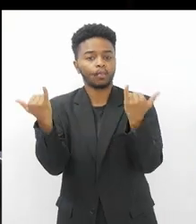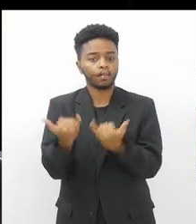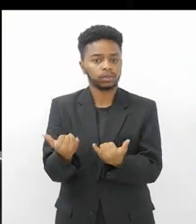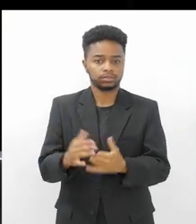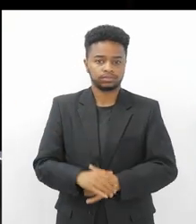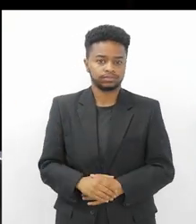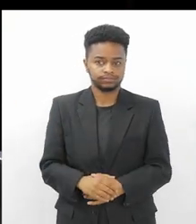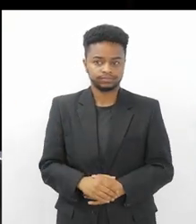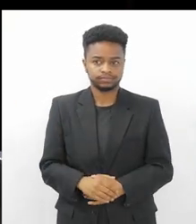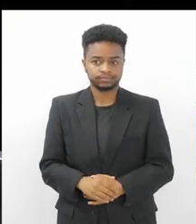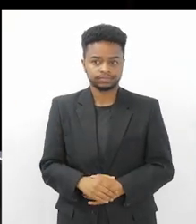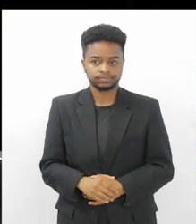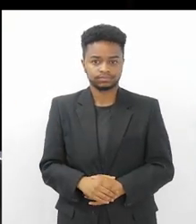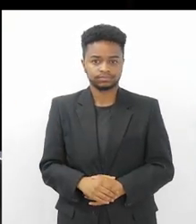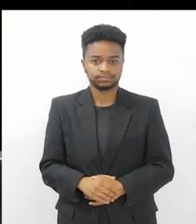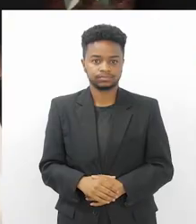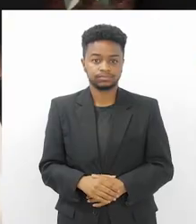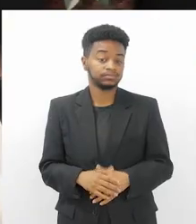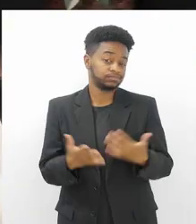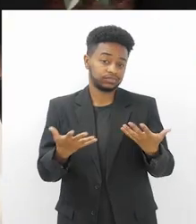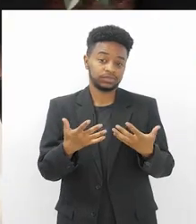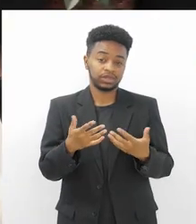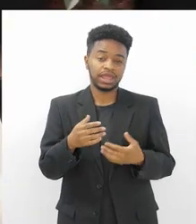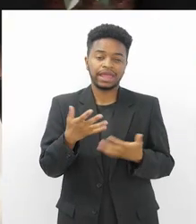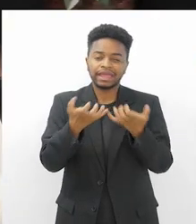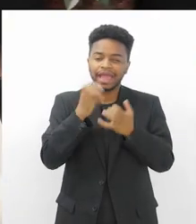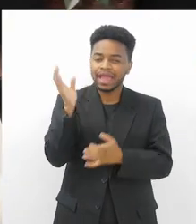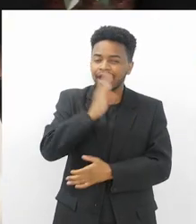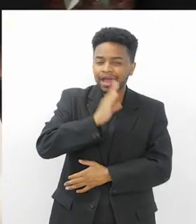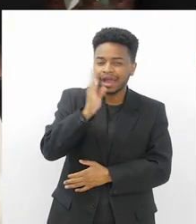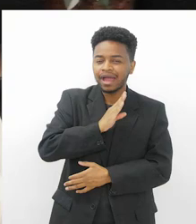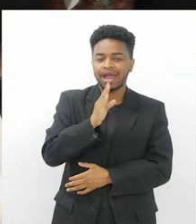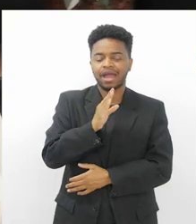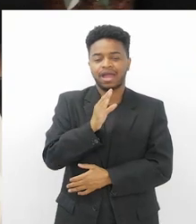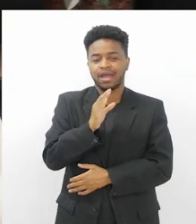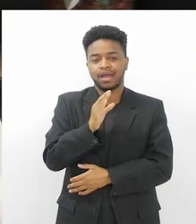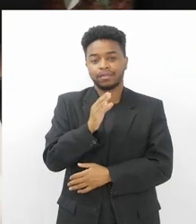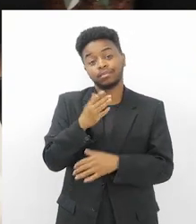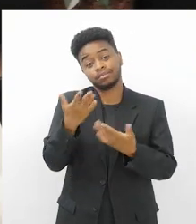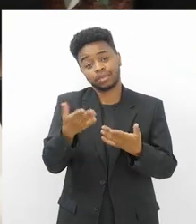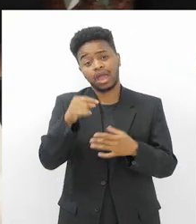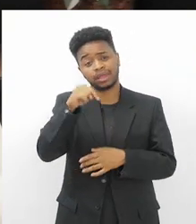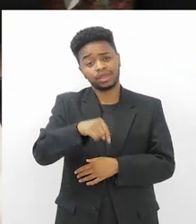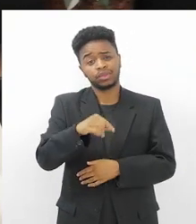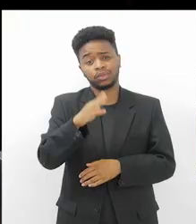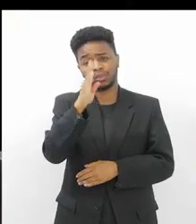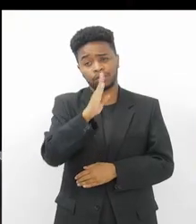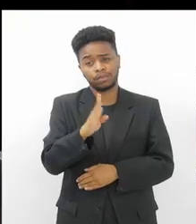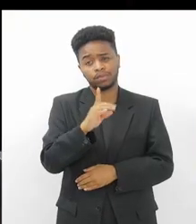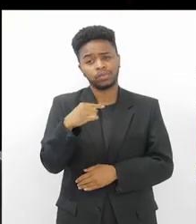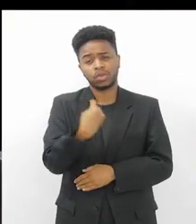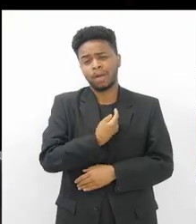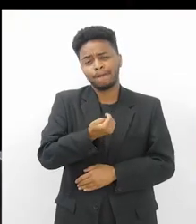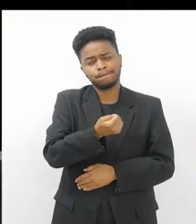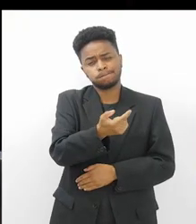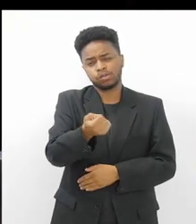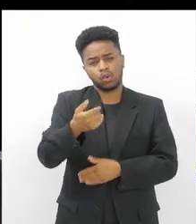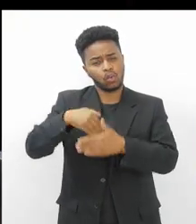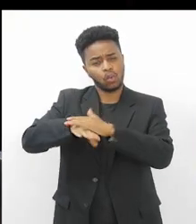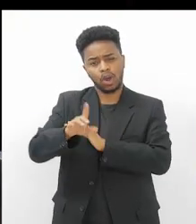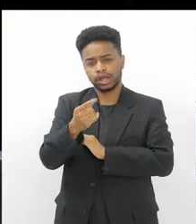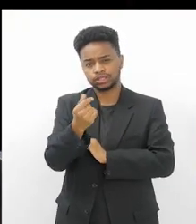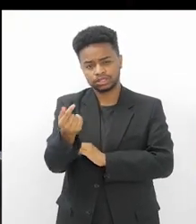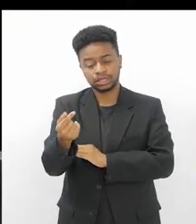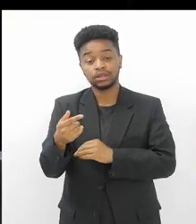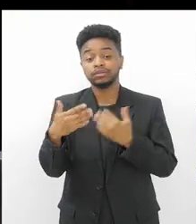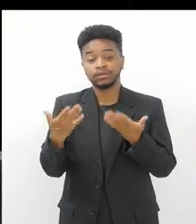magra amanhã. É. Imediatismo. Senão, mais uma vez. Não funciona. Imediatismo mais Tanto uma é que vez. A gente não poupa. O brasileiro é muito